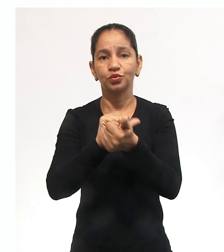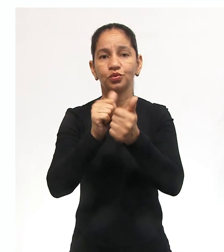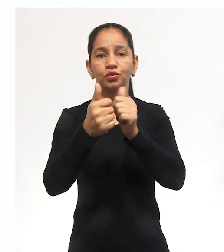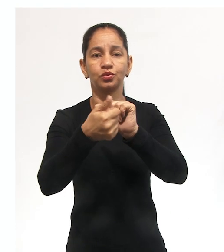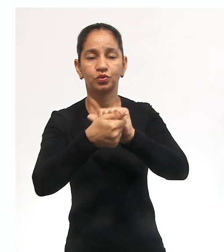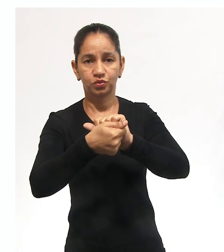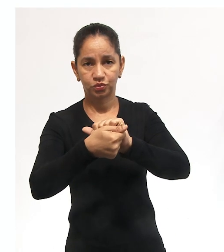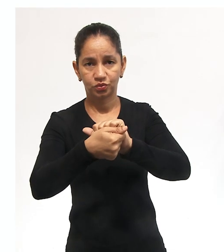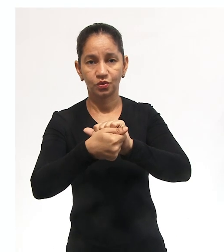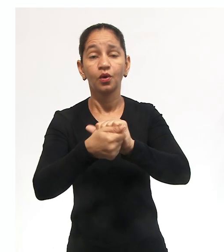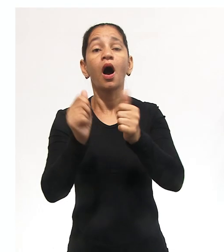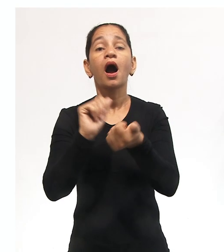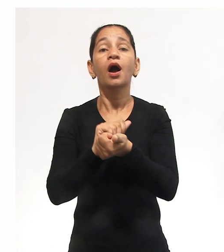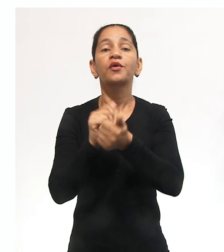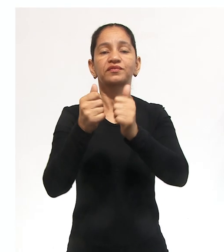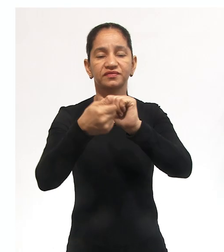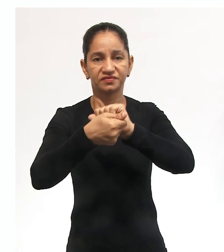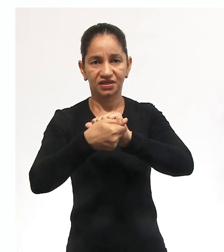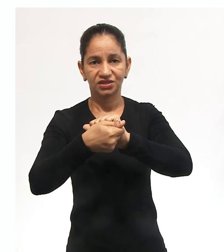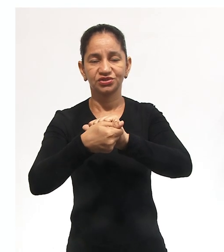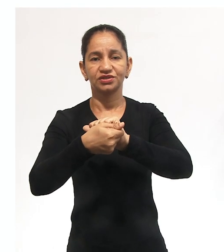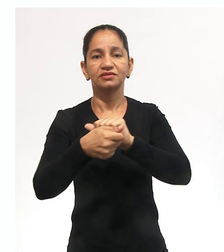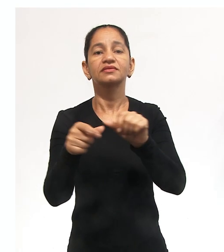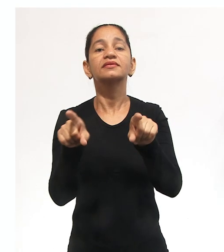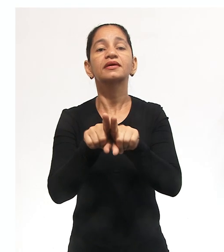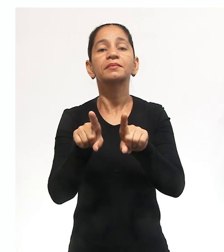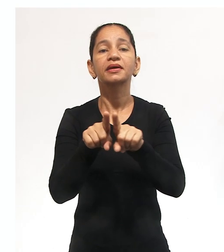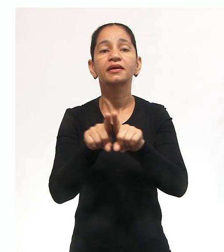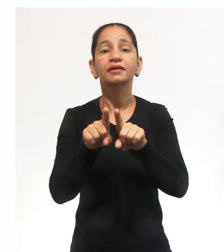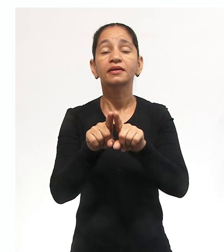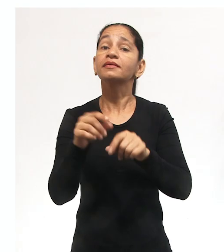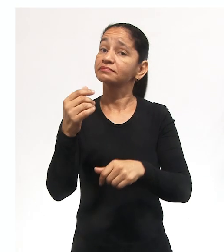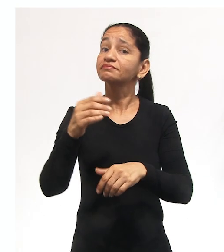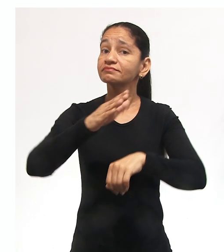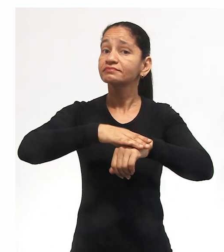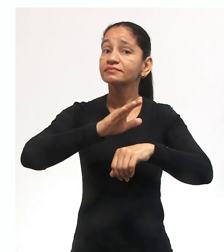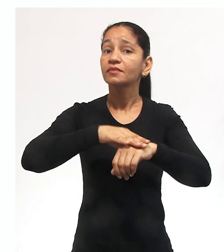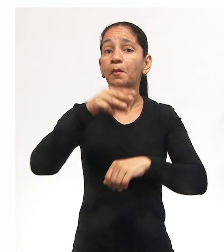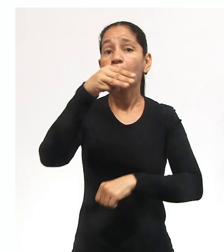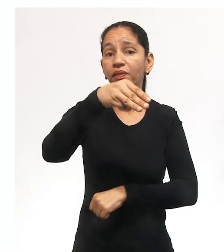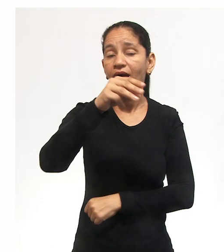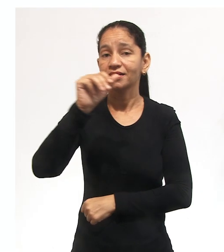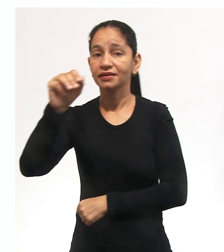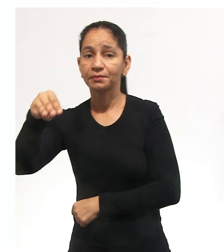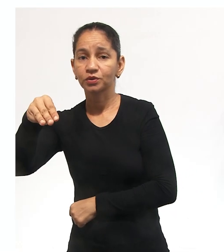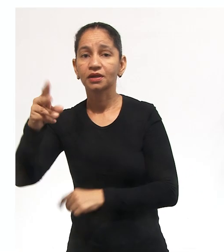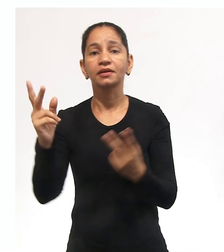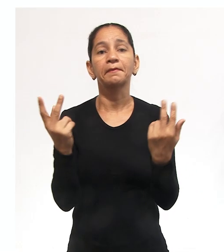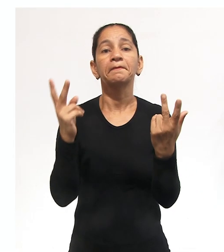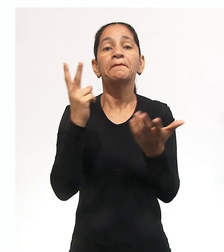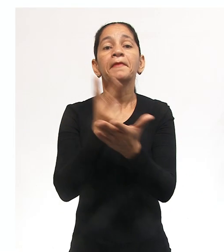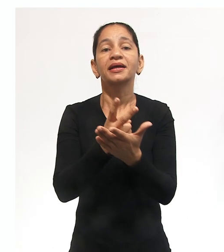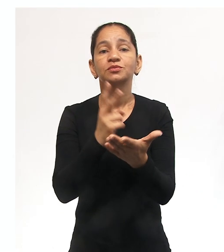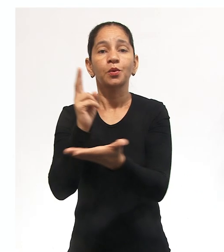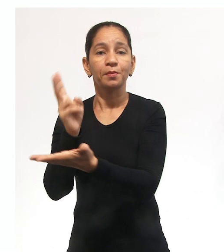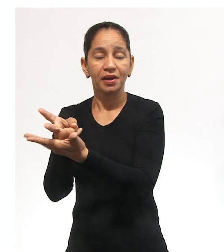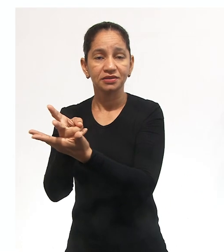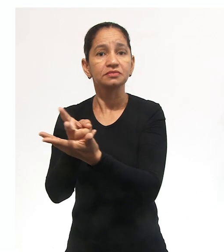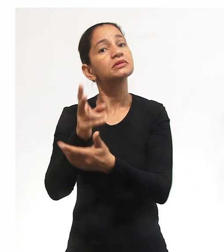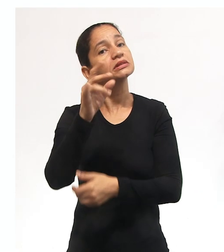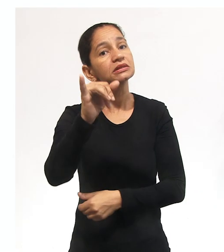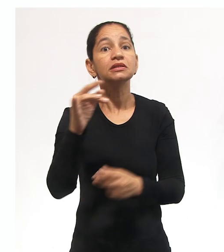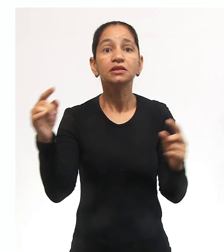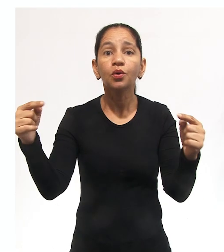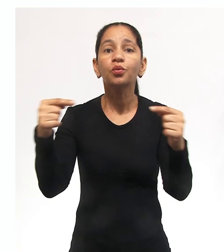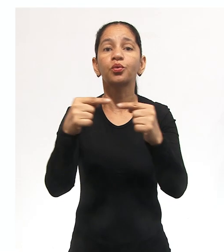proporcional para o regime de capitalização simples, a gente tem que gerar o mesmo montante para que a gente verifique que realmente